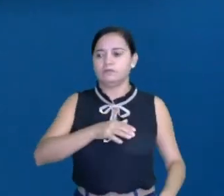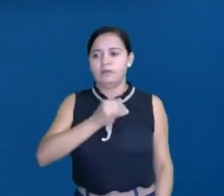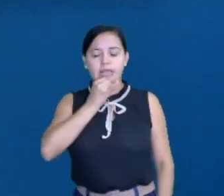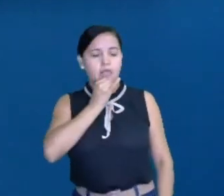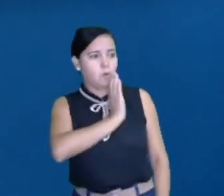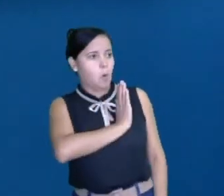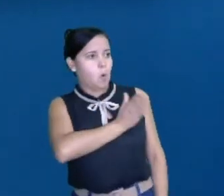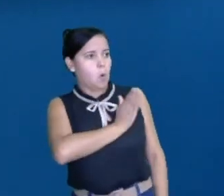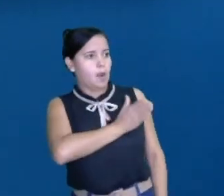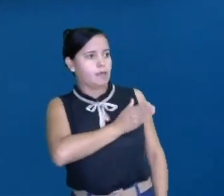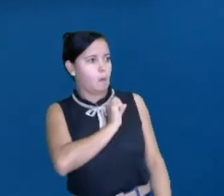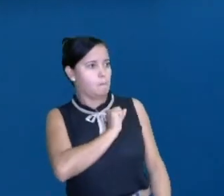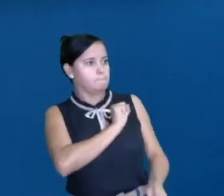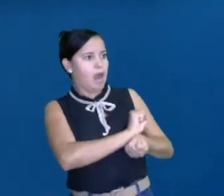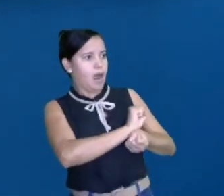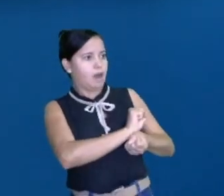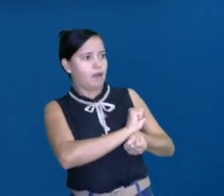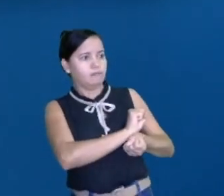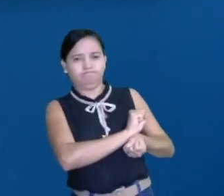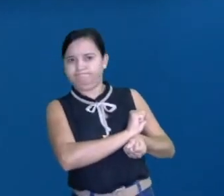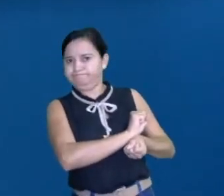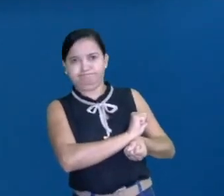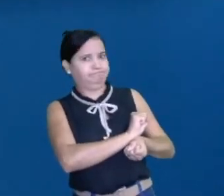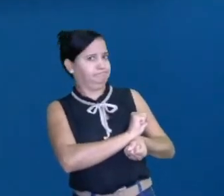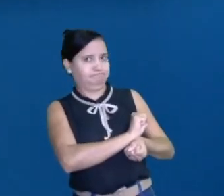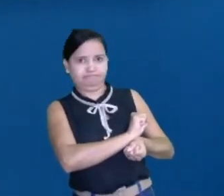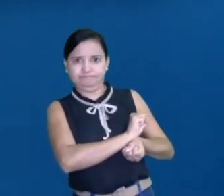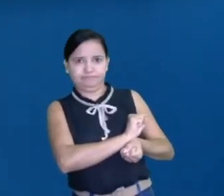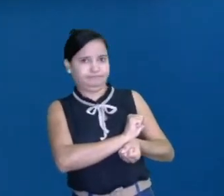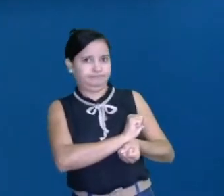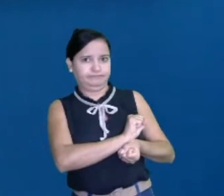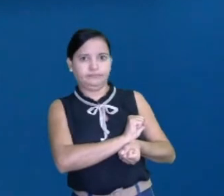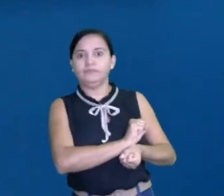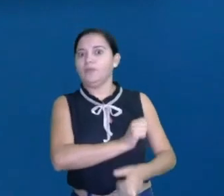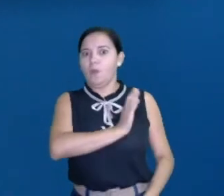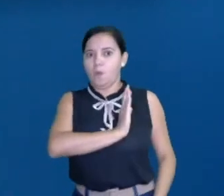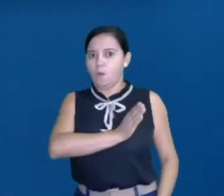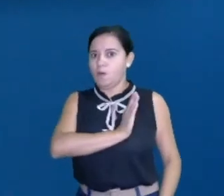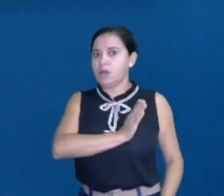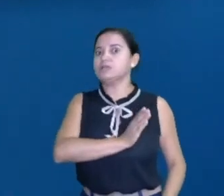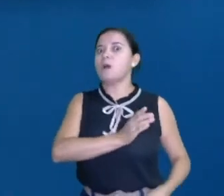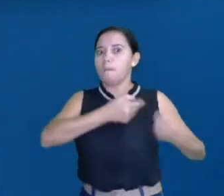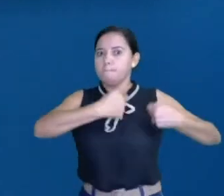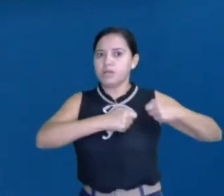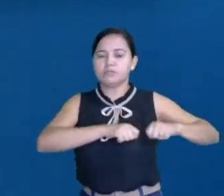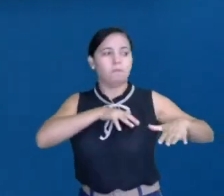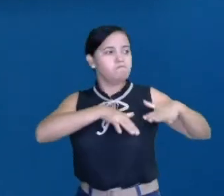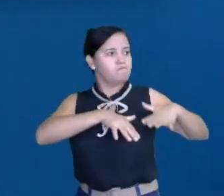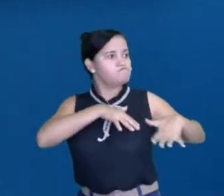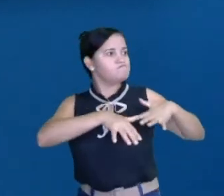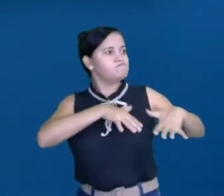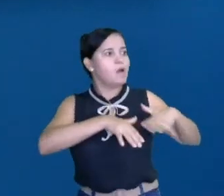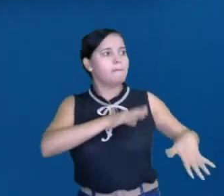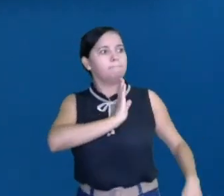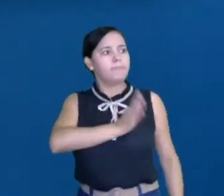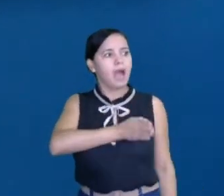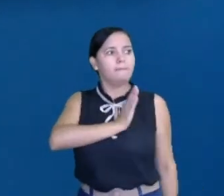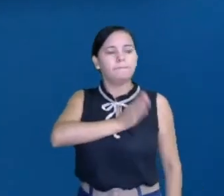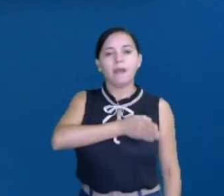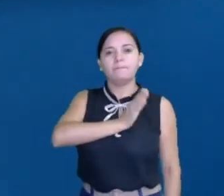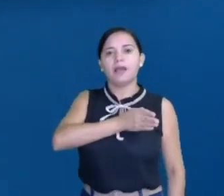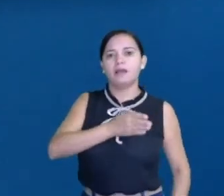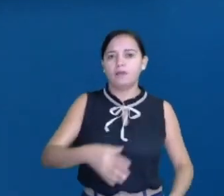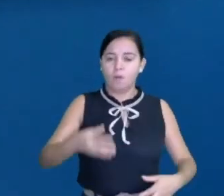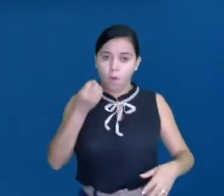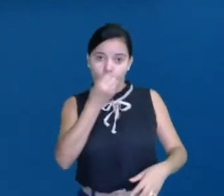pare de bater. Não vai dar certo. Então, ou seja, o coração é um músculo involuntário. Eu não posso falar, barriga,